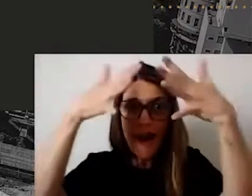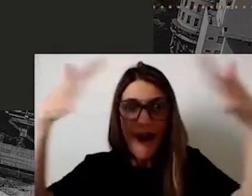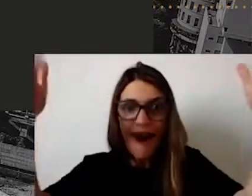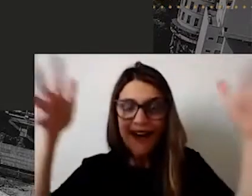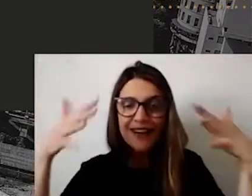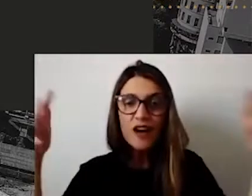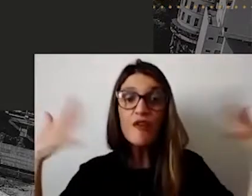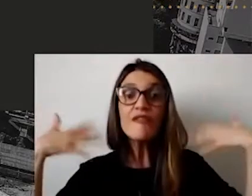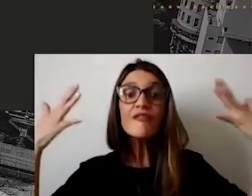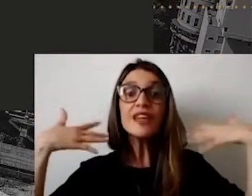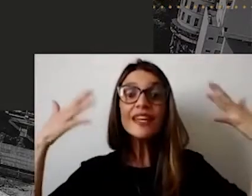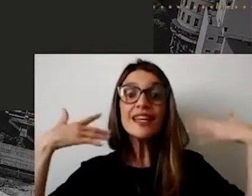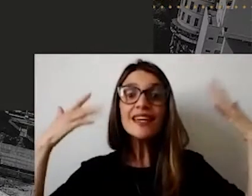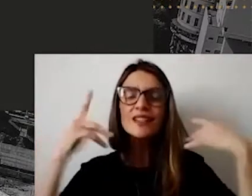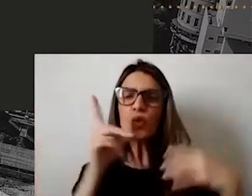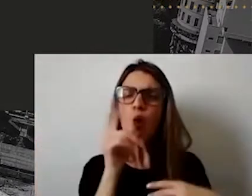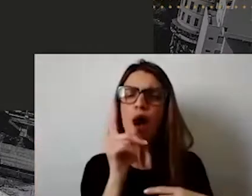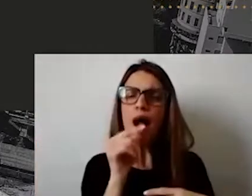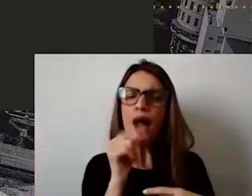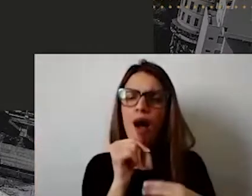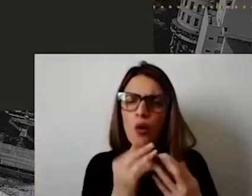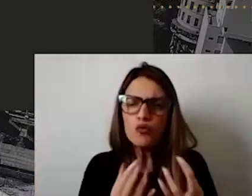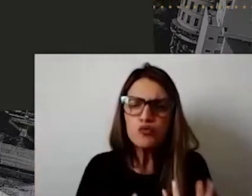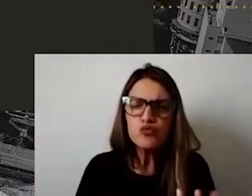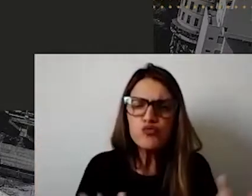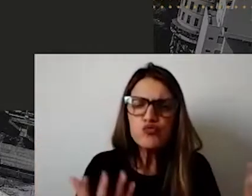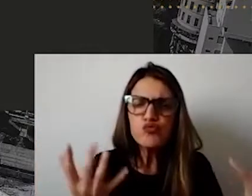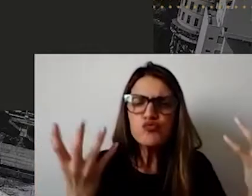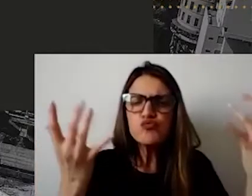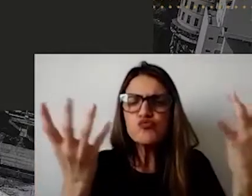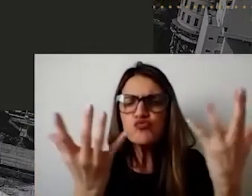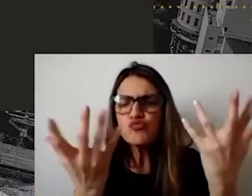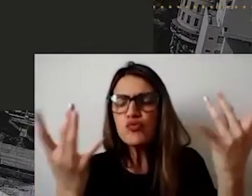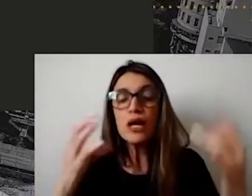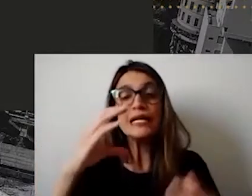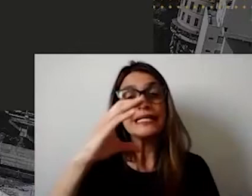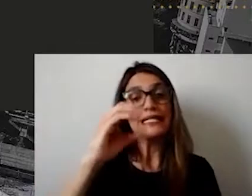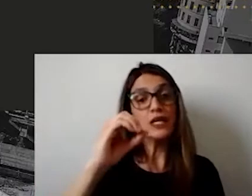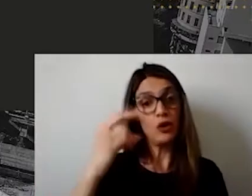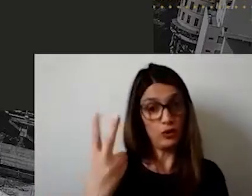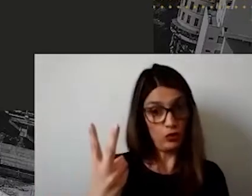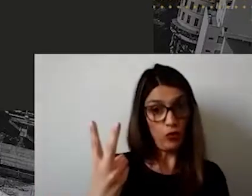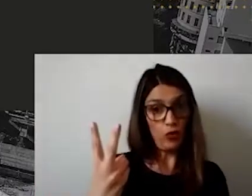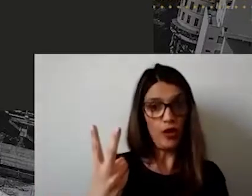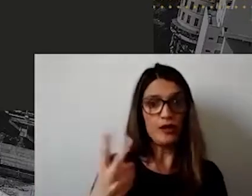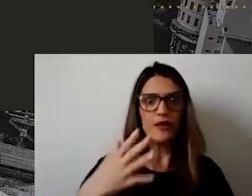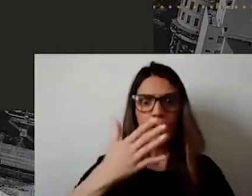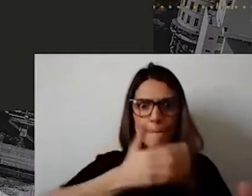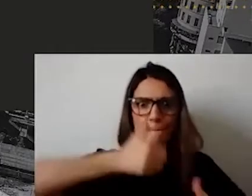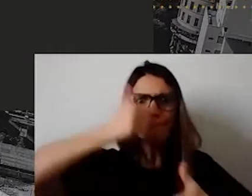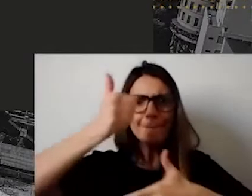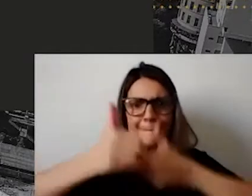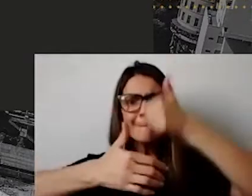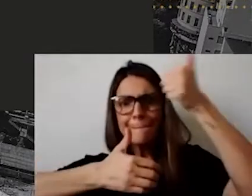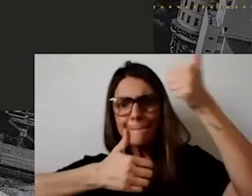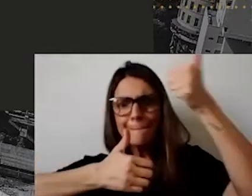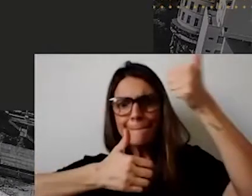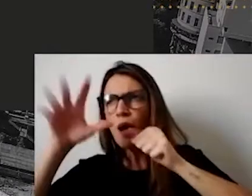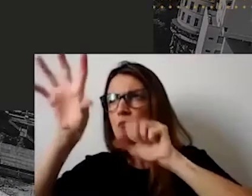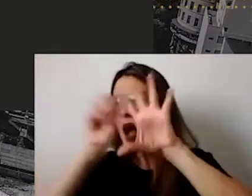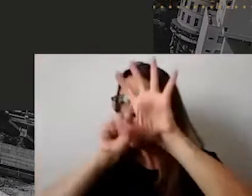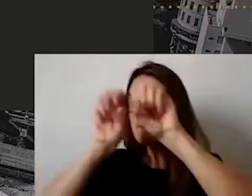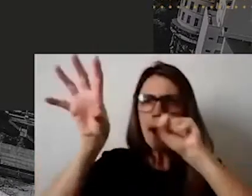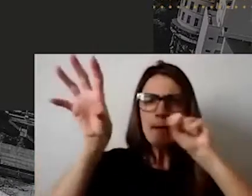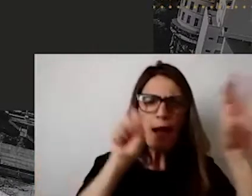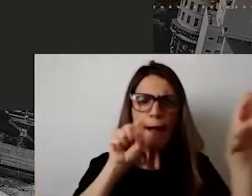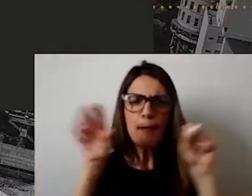o balanço de CO2 depende um pouco, em alguns dados, né, ela está captando, em outros dados ela não